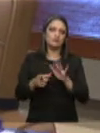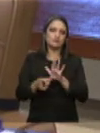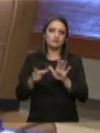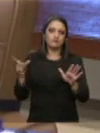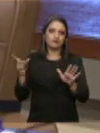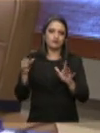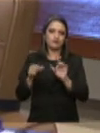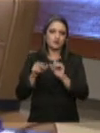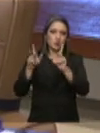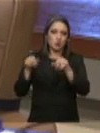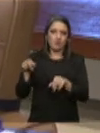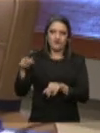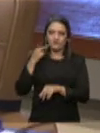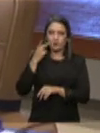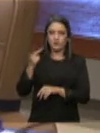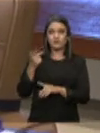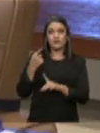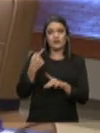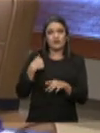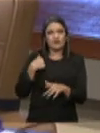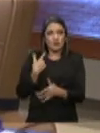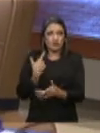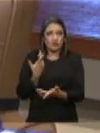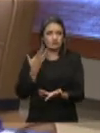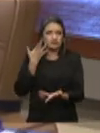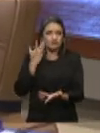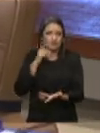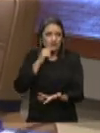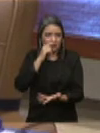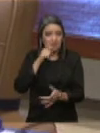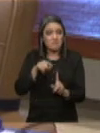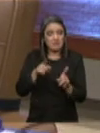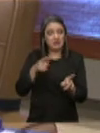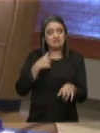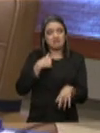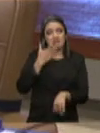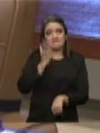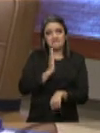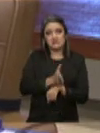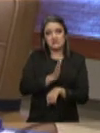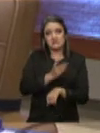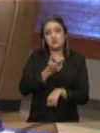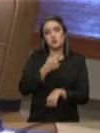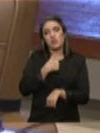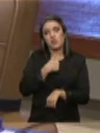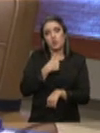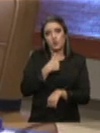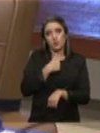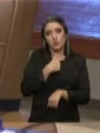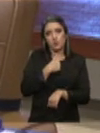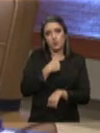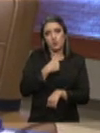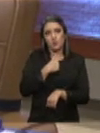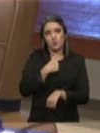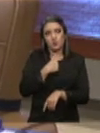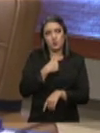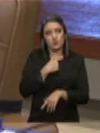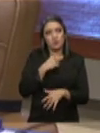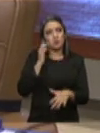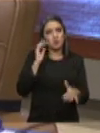particularmente, pensei a posição do ministro Edson Fachin, uma vez vencido, aderindo à proposta